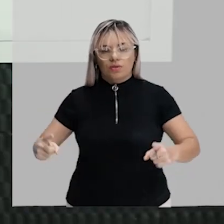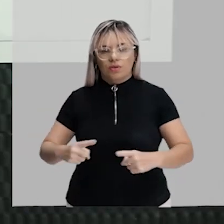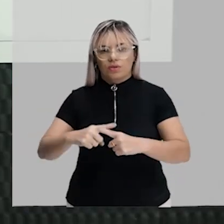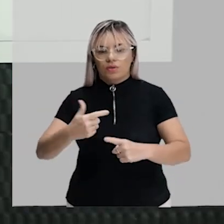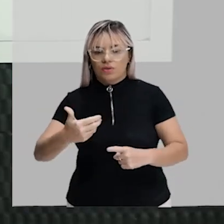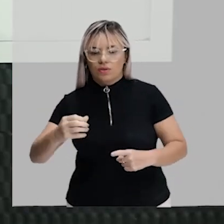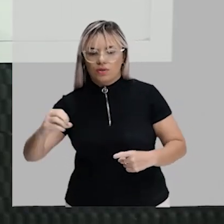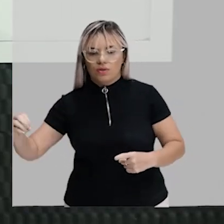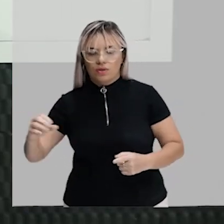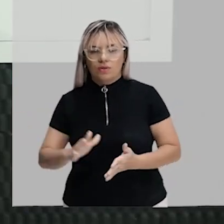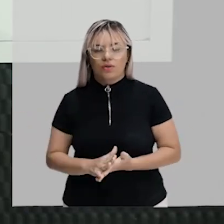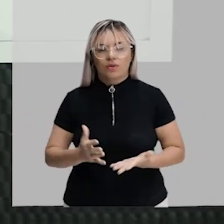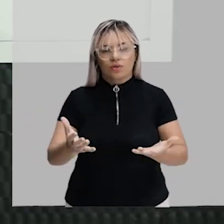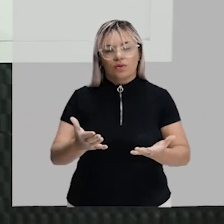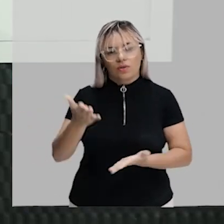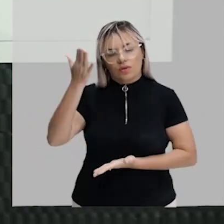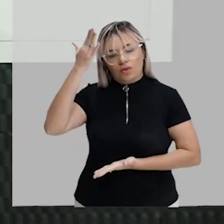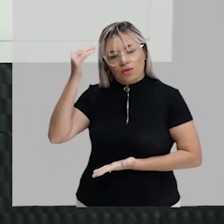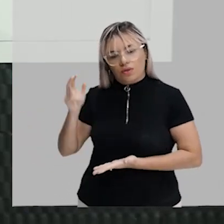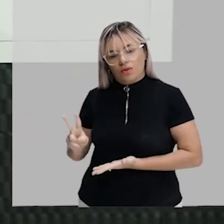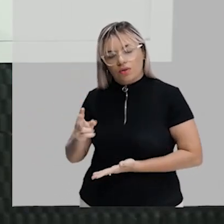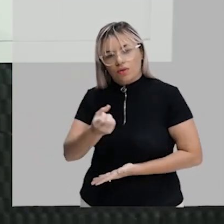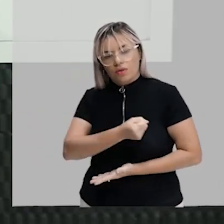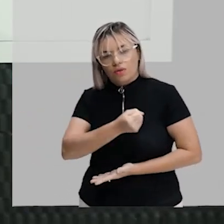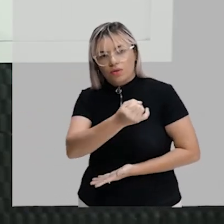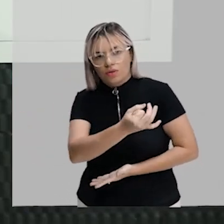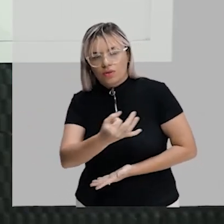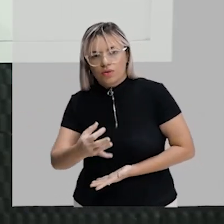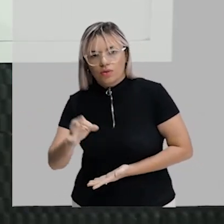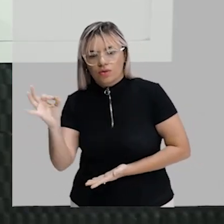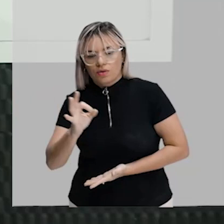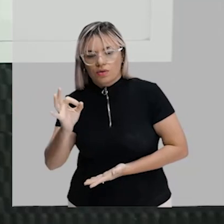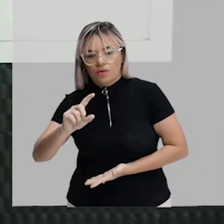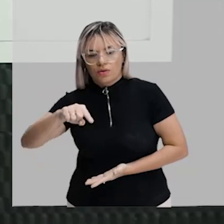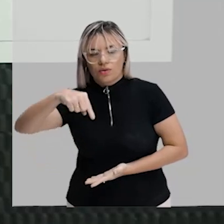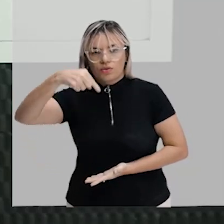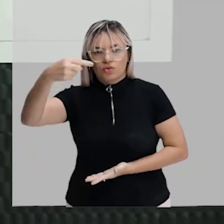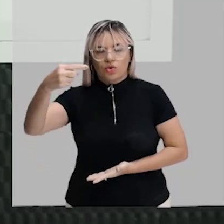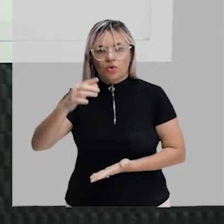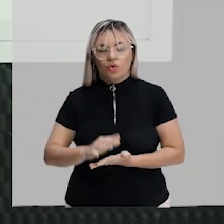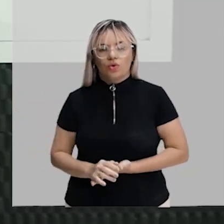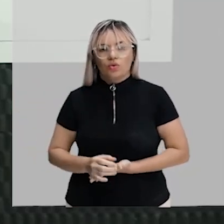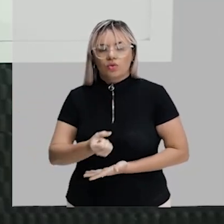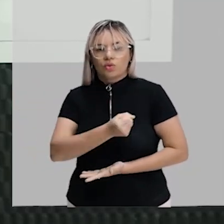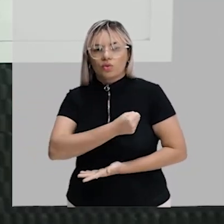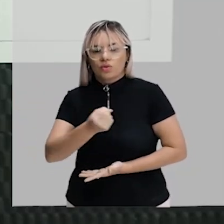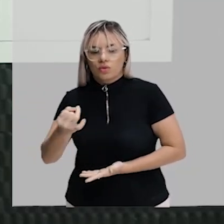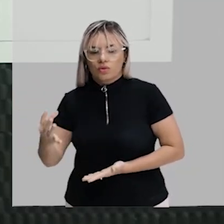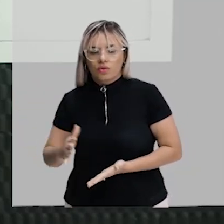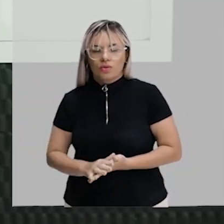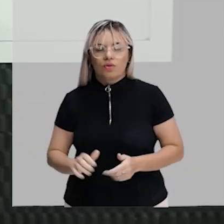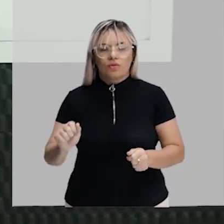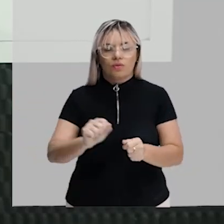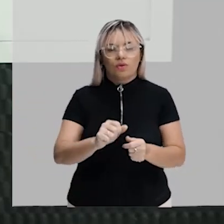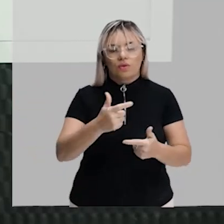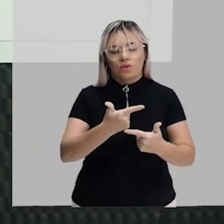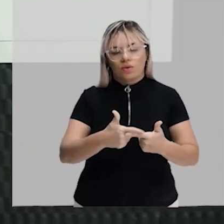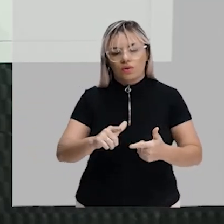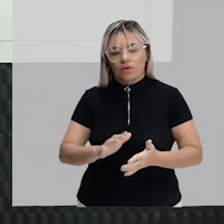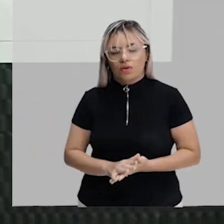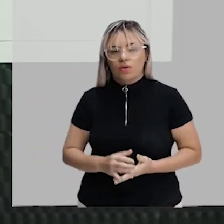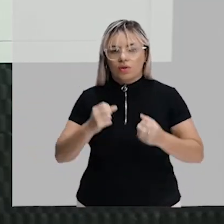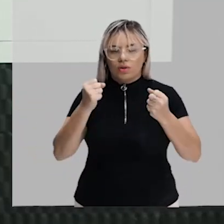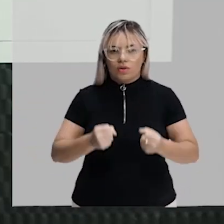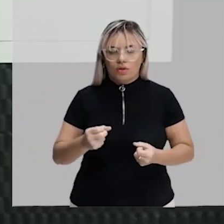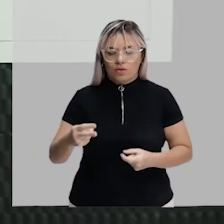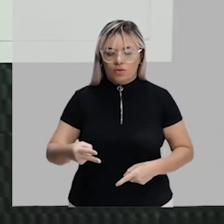quero saber quanto é um valor, quantos por cento é de um valor em cima de outro valor, eu faço uma divisão. Ou, galera, você